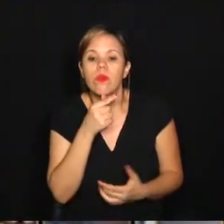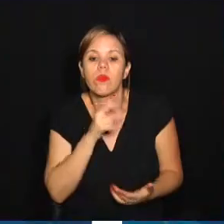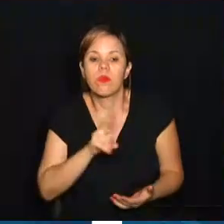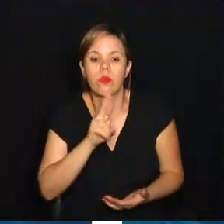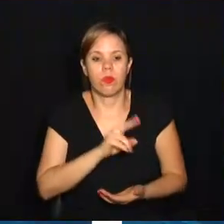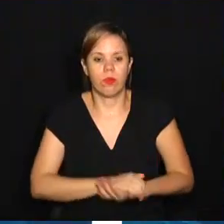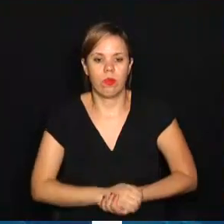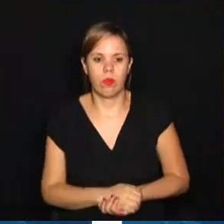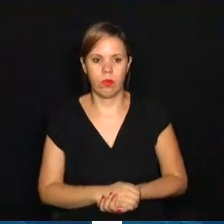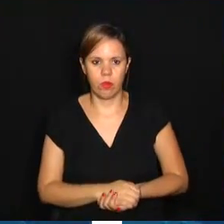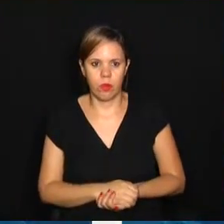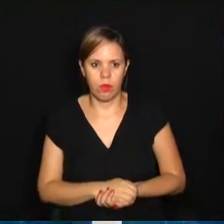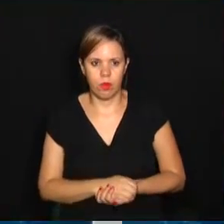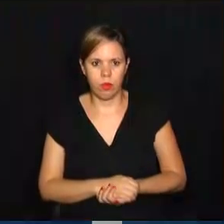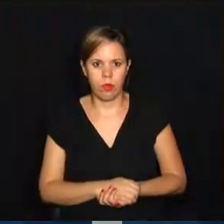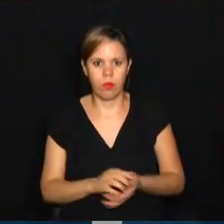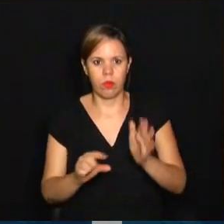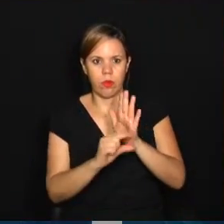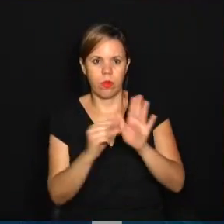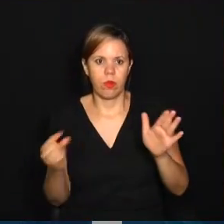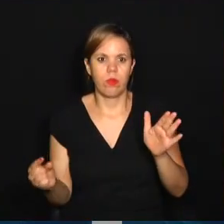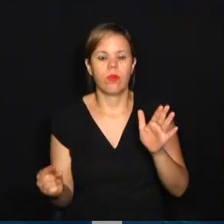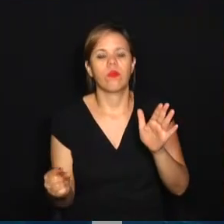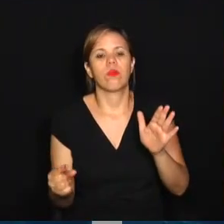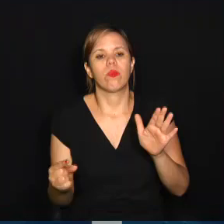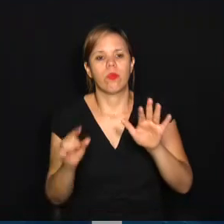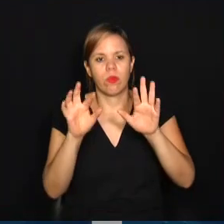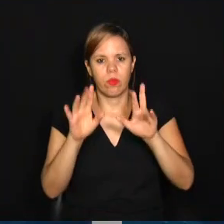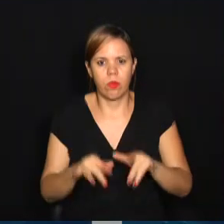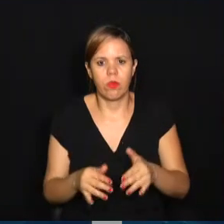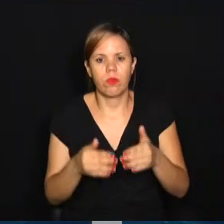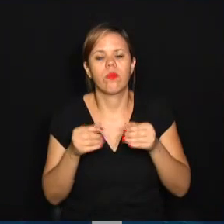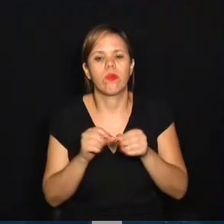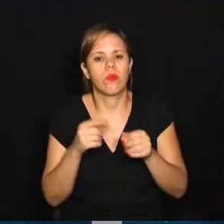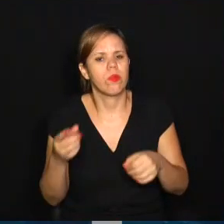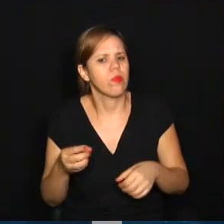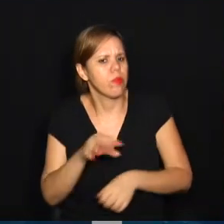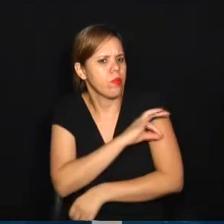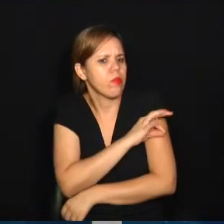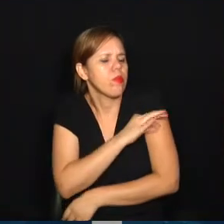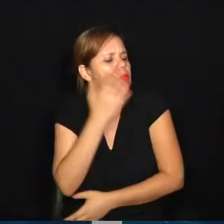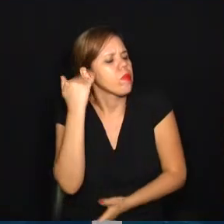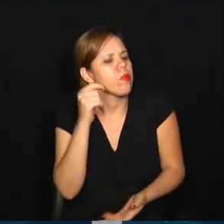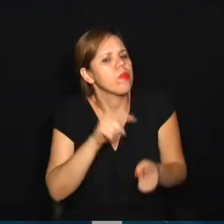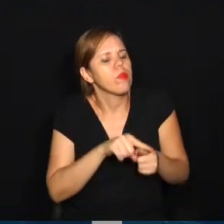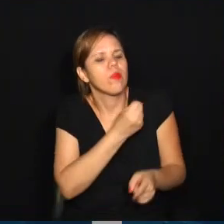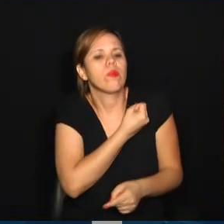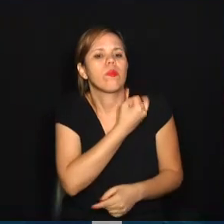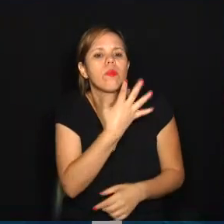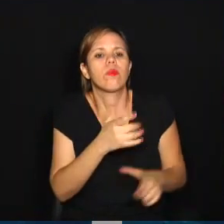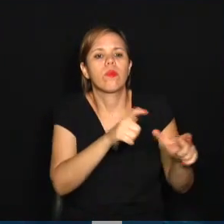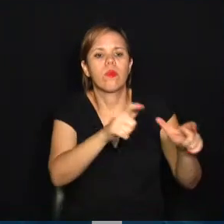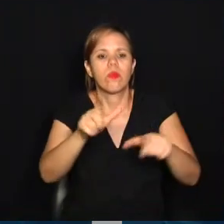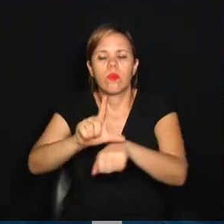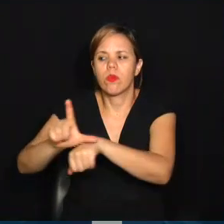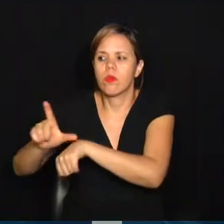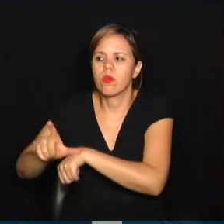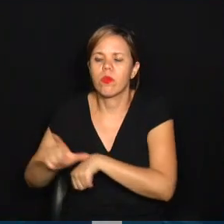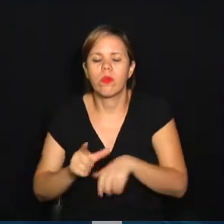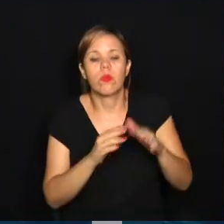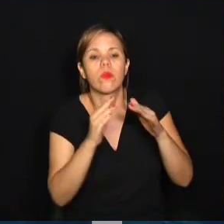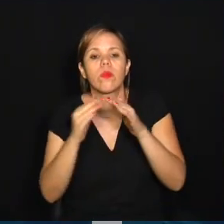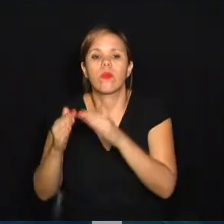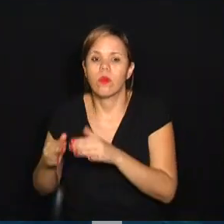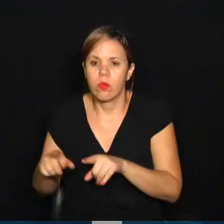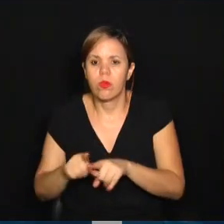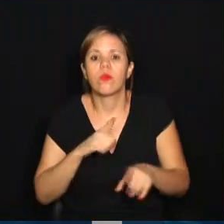Campinas. Um requerimento do vereador Paulo Galtério pede informações da Prefeitura sobre o número de estabelecimentos comerciais e residenciais